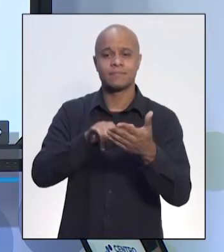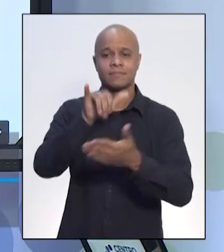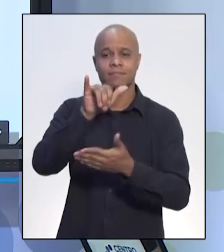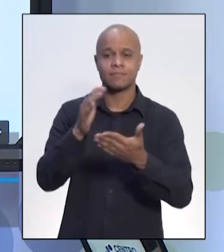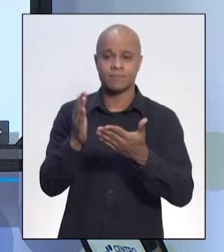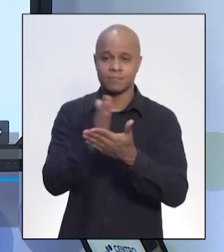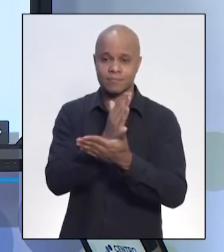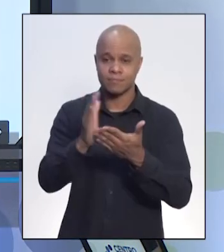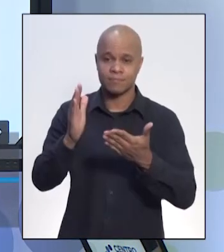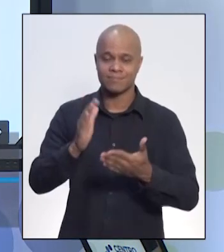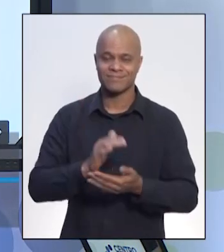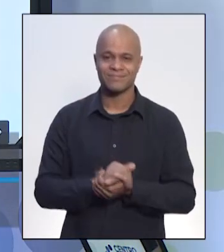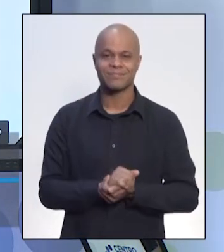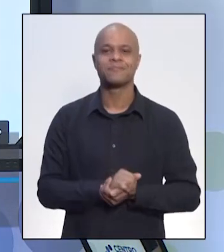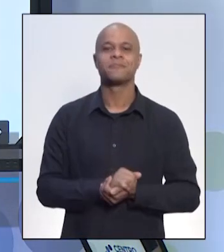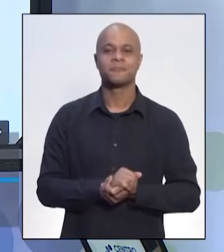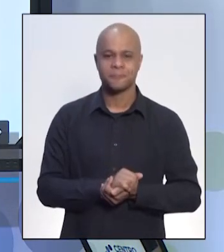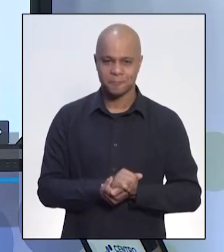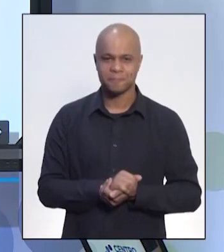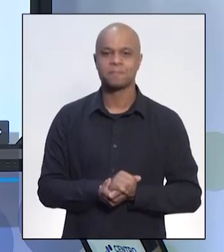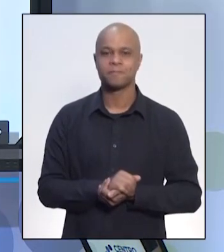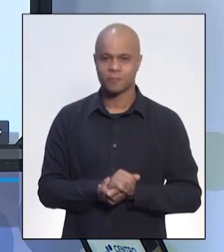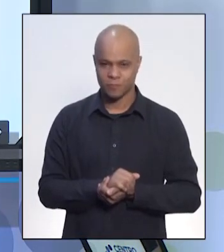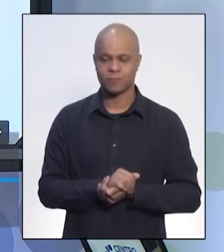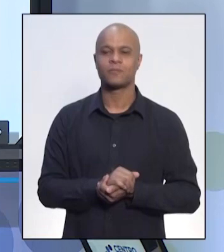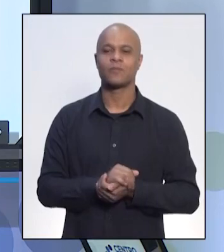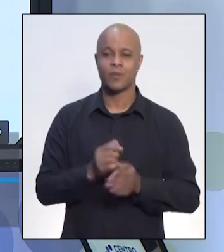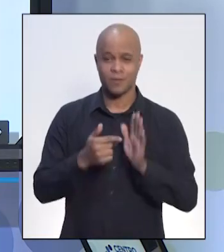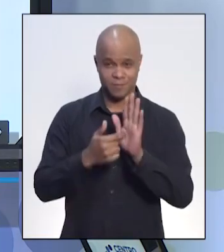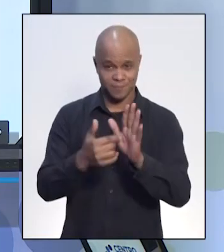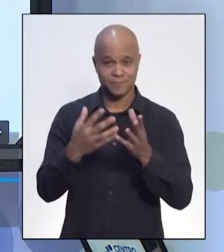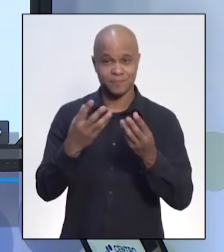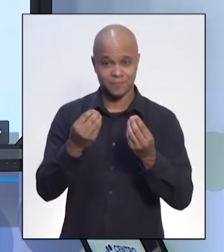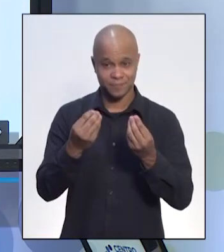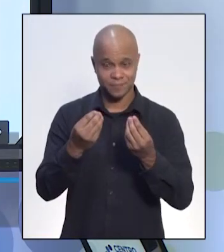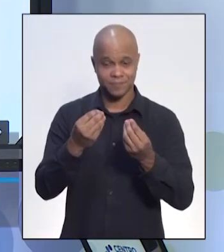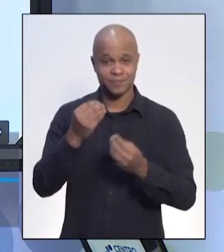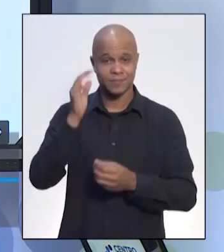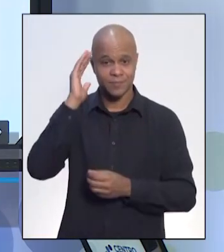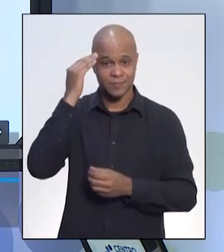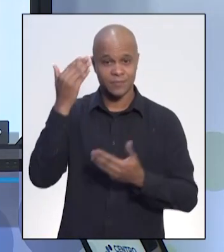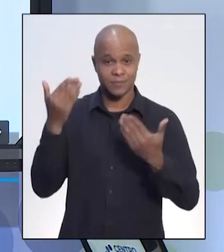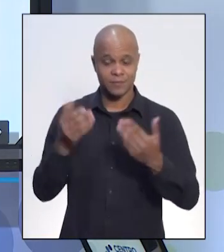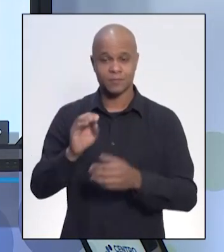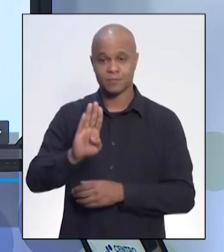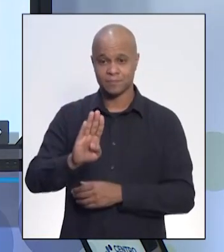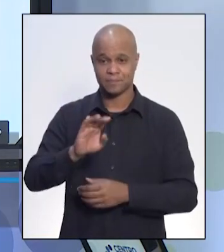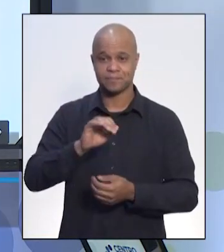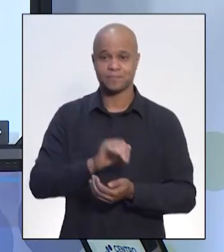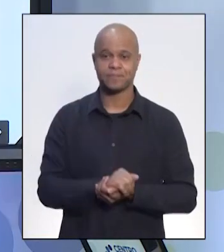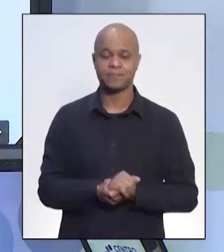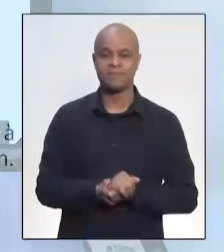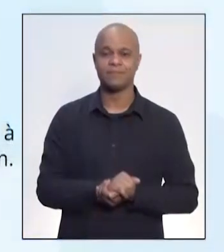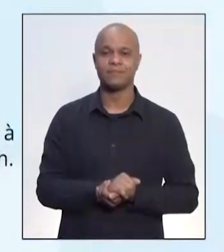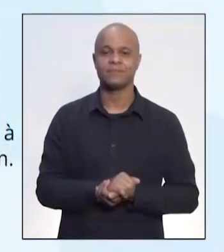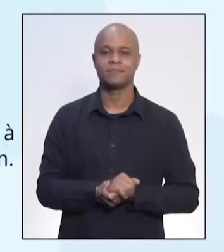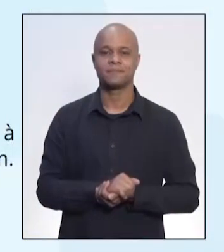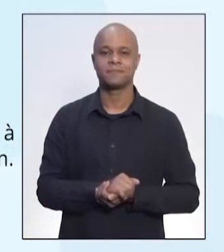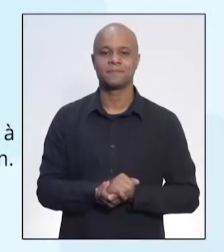bem? Essa função vai aparecer ainda bastante no nosso exercício. Vamos para o item B. Então, por favor, o item B.